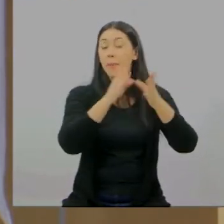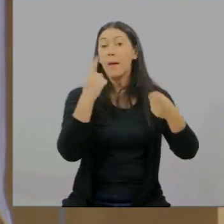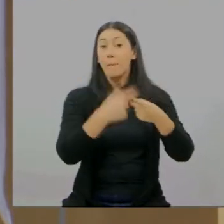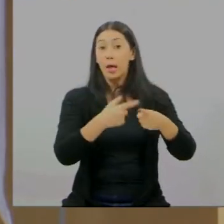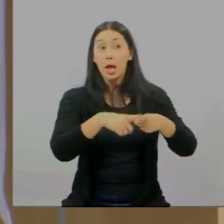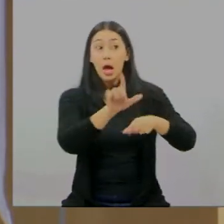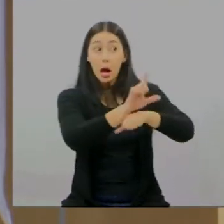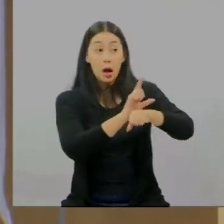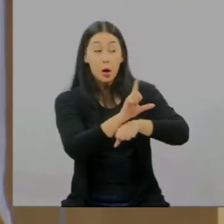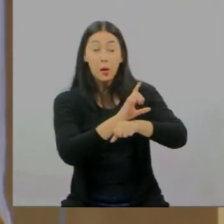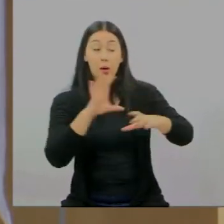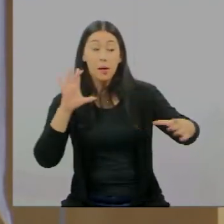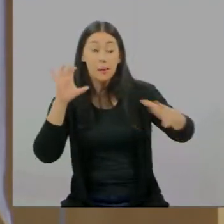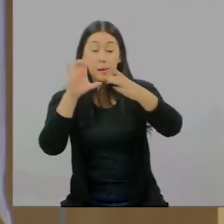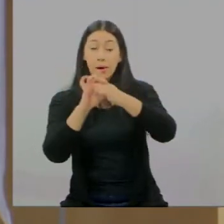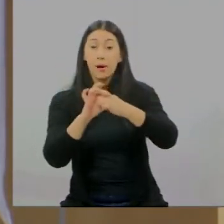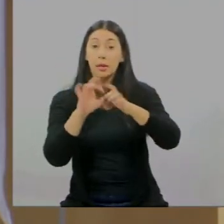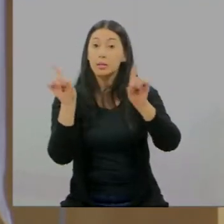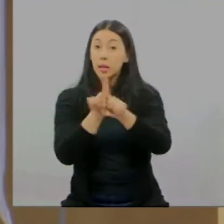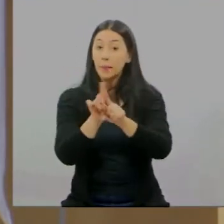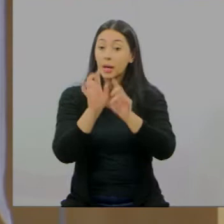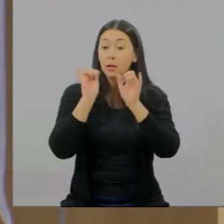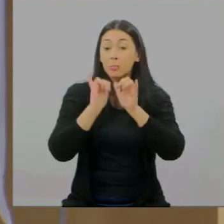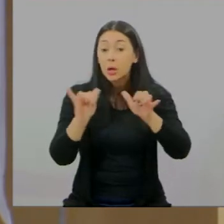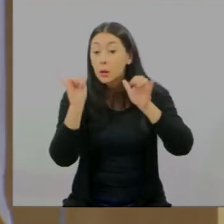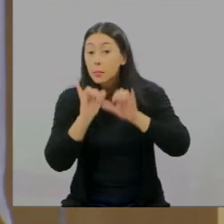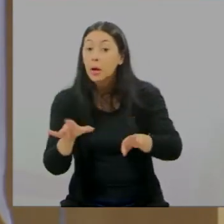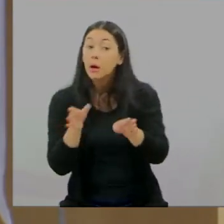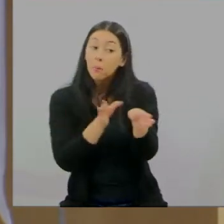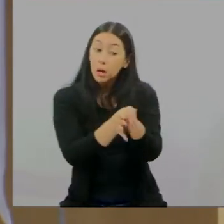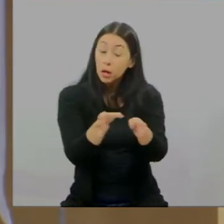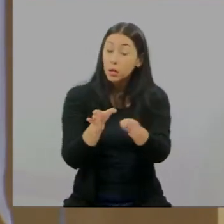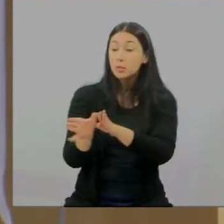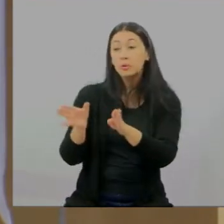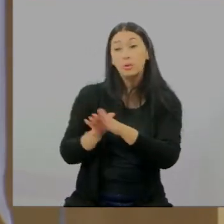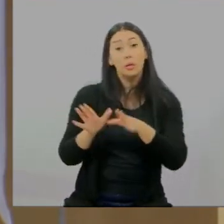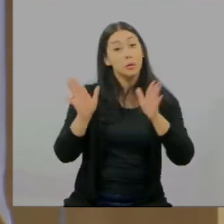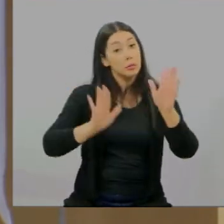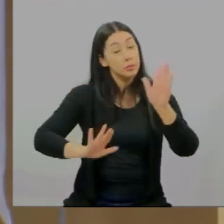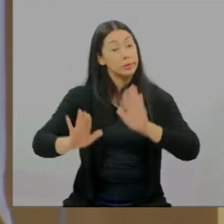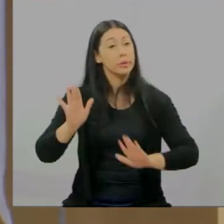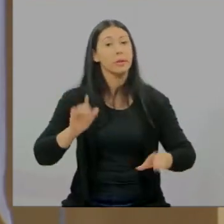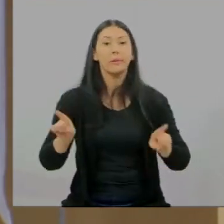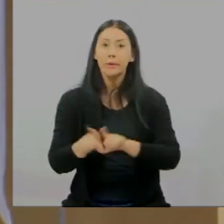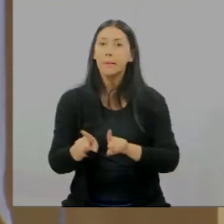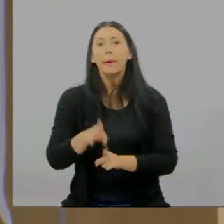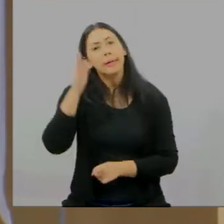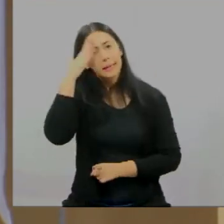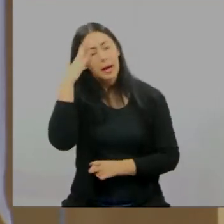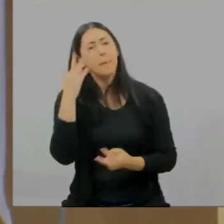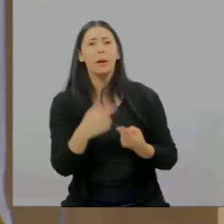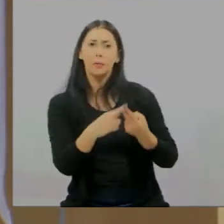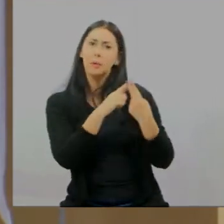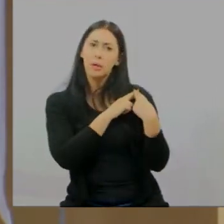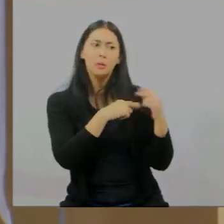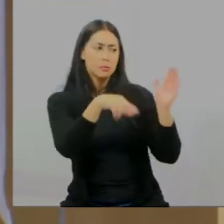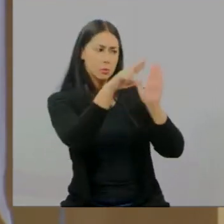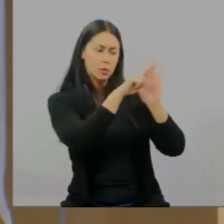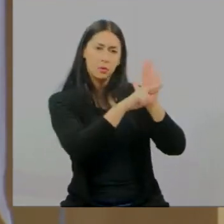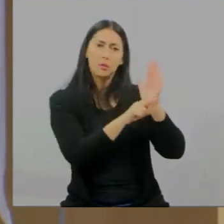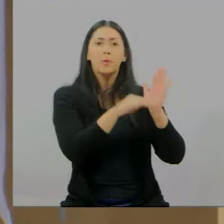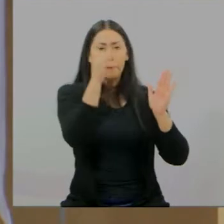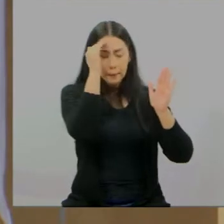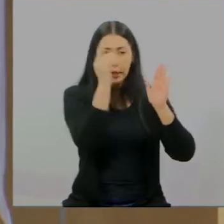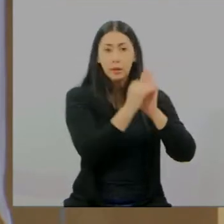parceiro para conscientizar as pessoas e também eles sabem da responsabilidade de cumprir as medidas.